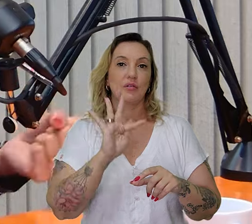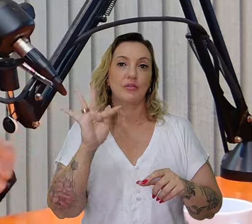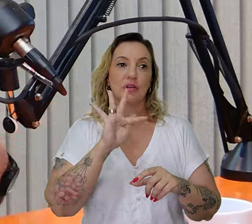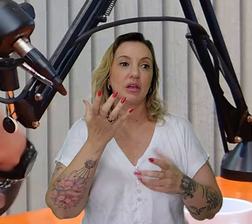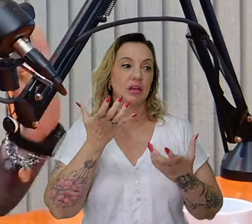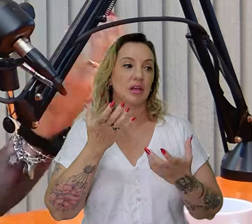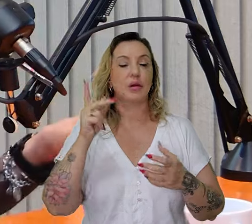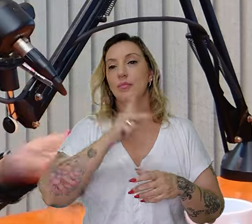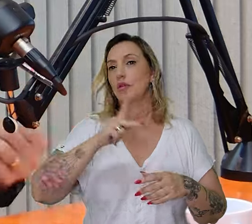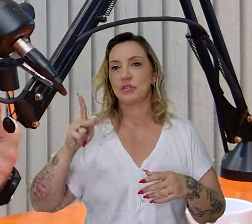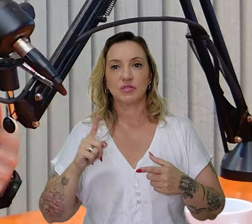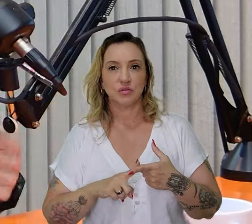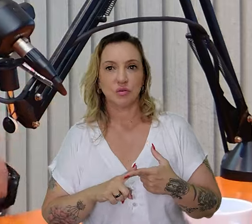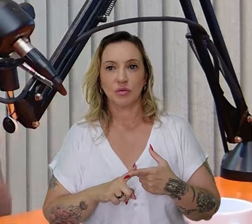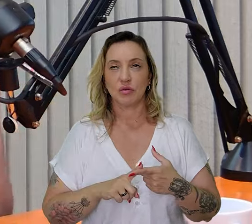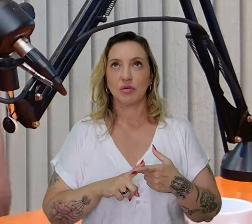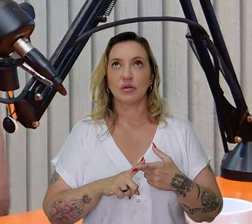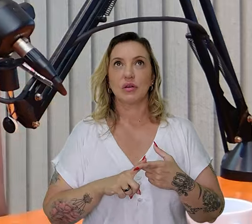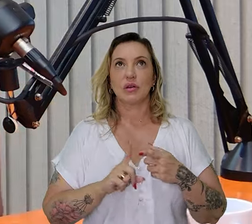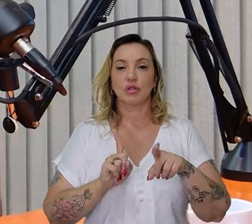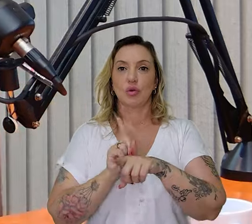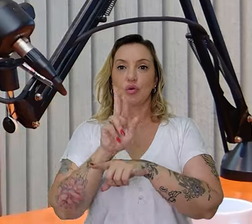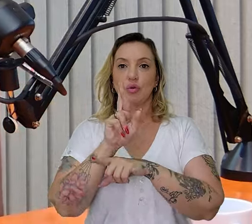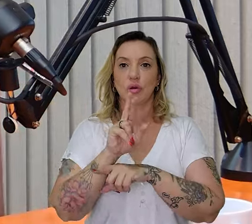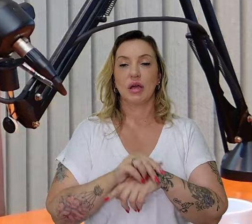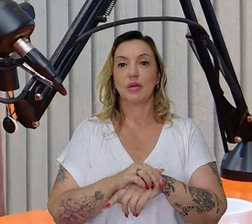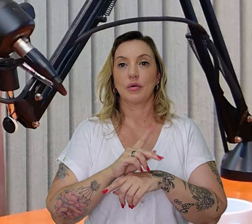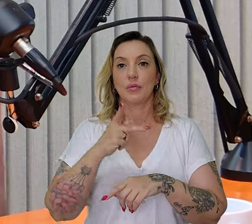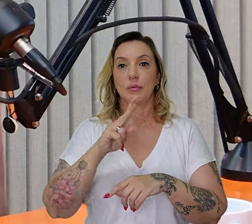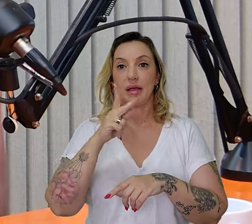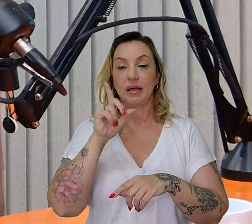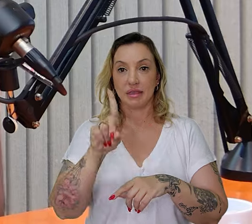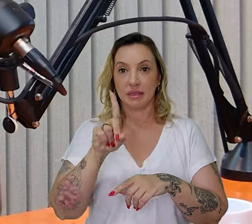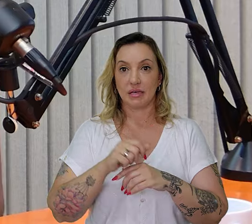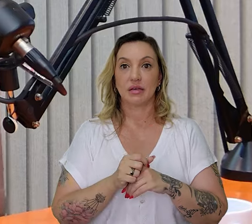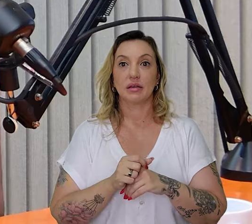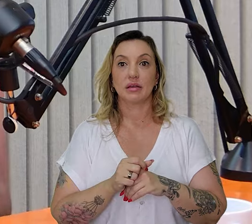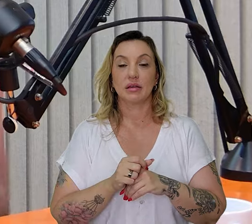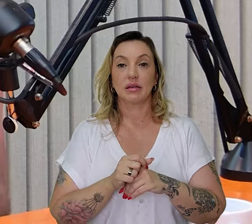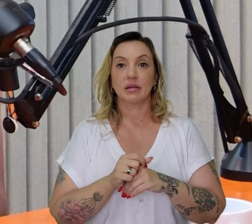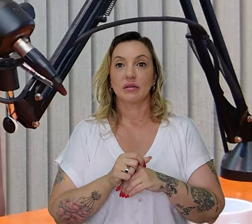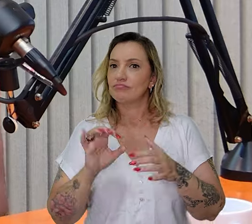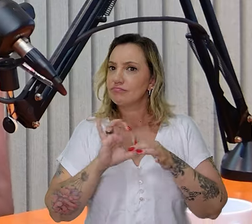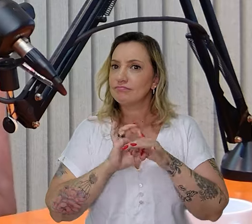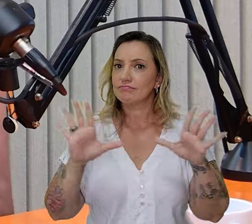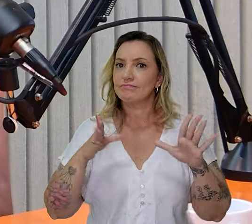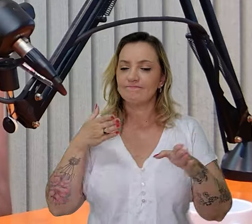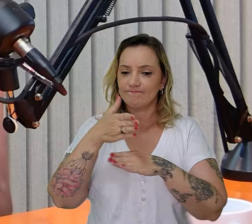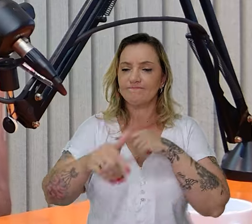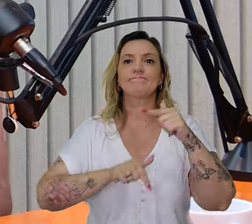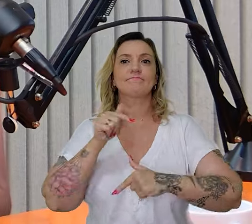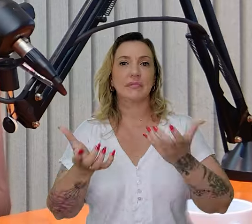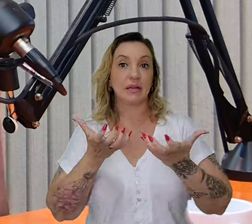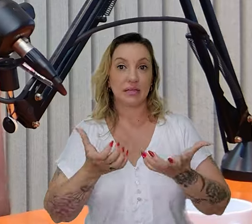fazer doutorado PHD a gente é Industry hands on para quem quer ir pro mercado trabalhar né Eh